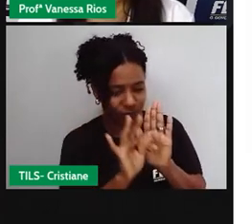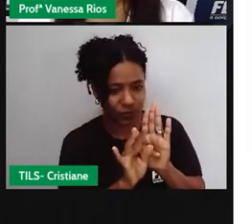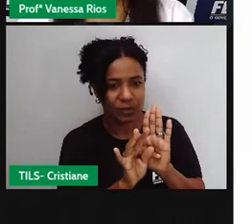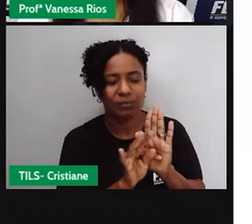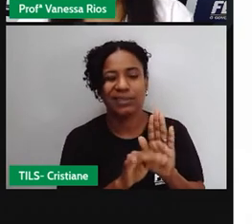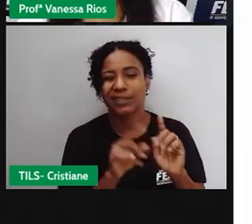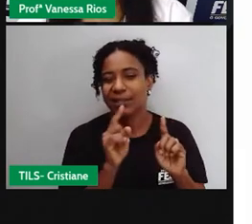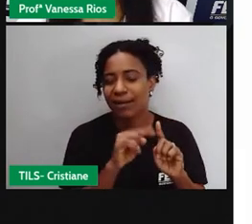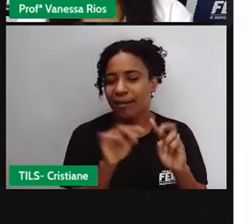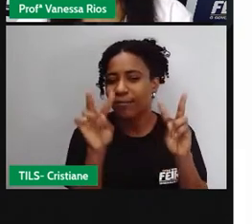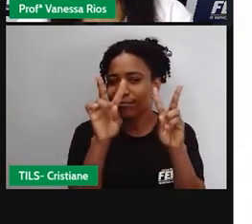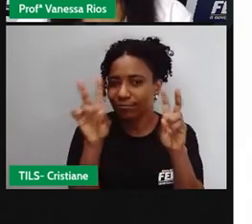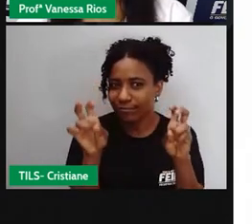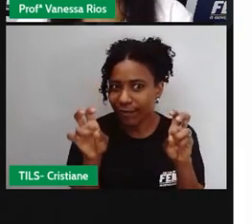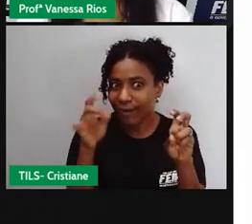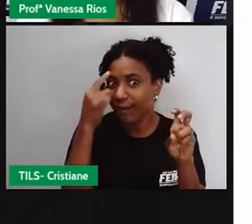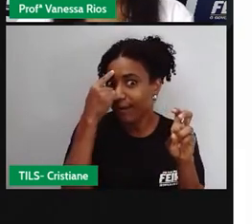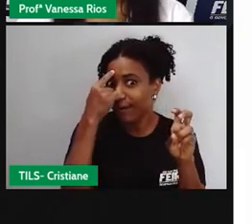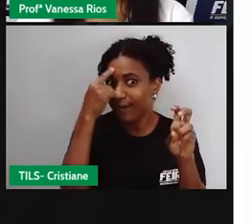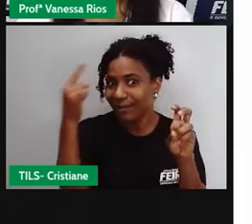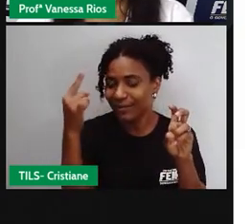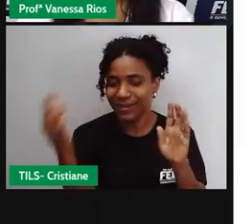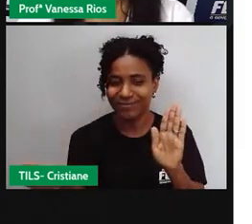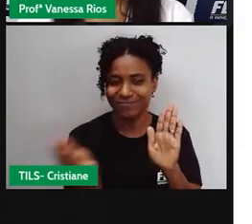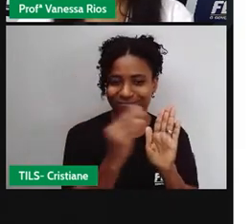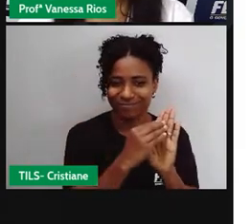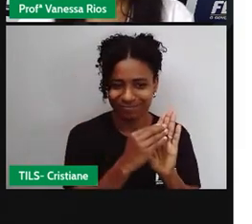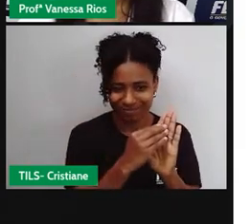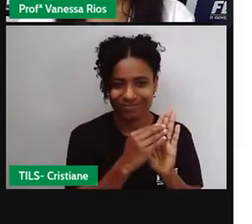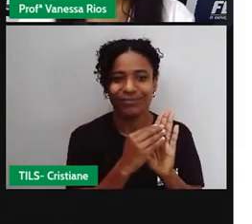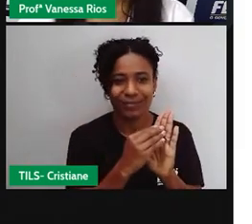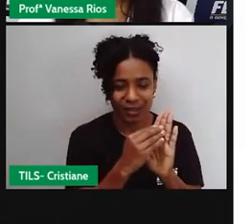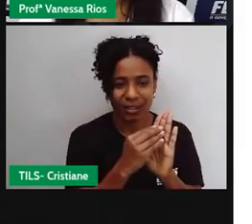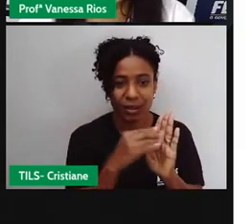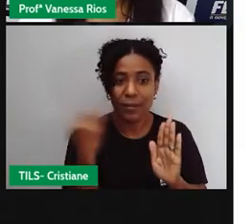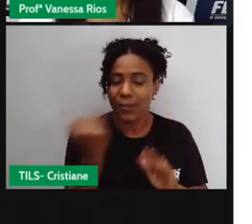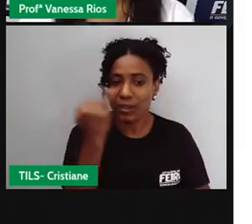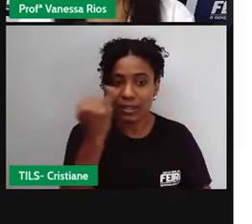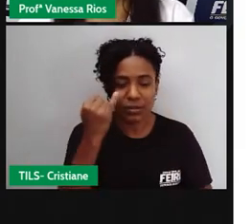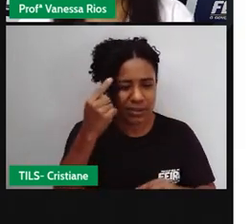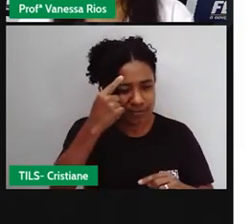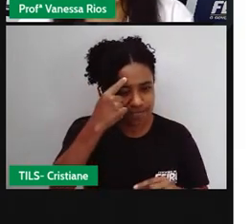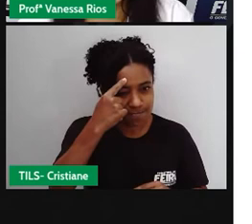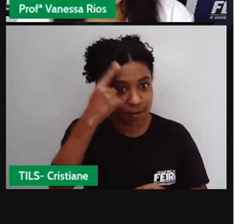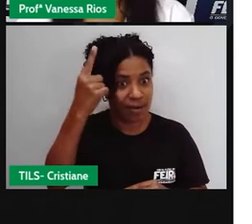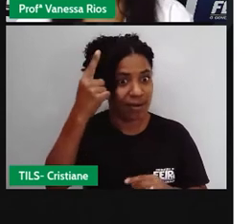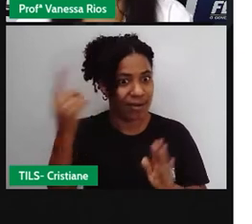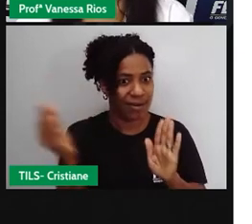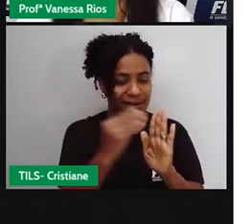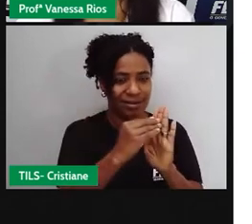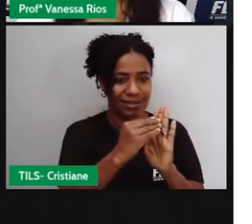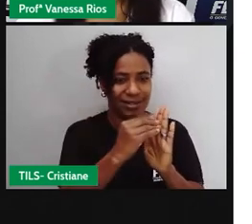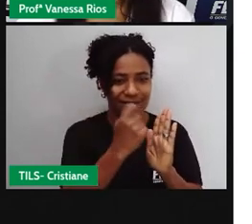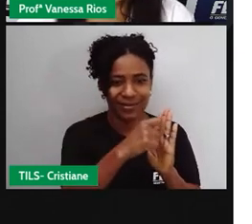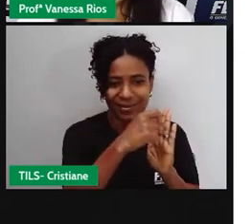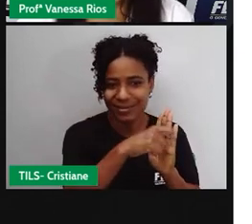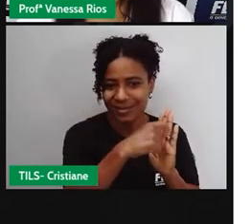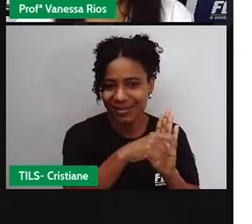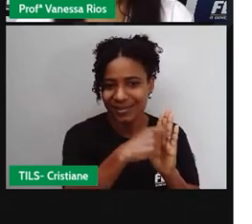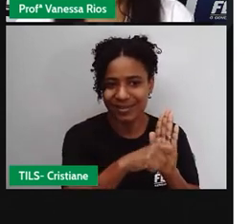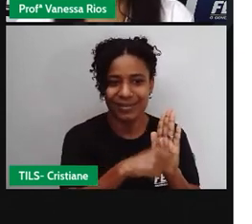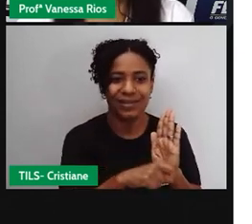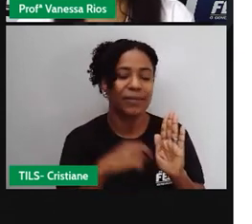de inspiração e vai escrevendo. O importante é que quando as ideias comecem, vocês escrevam, vocês